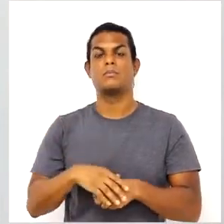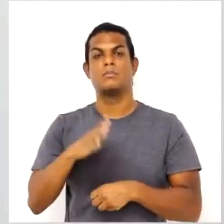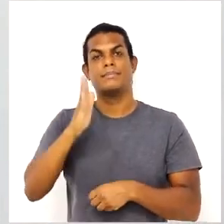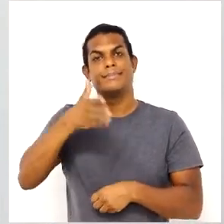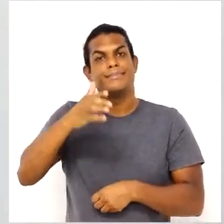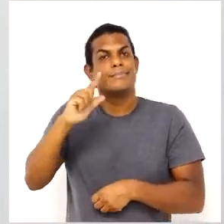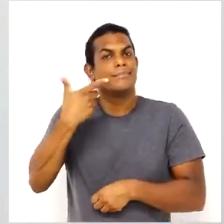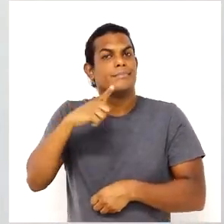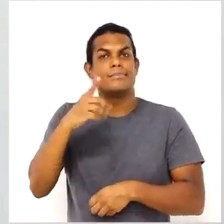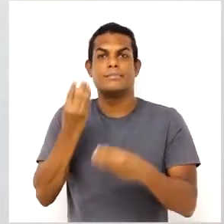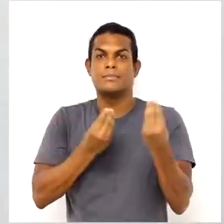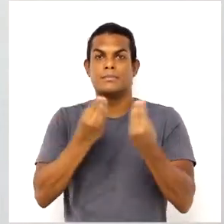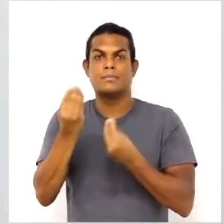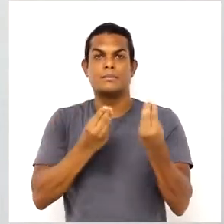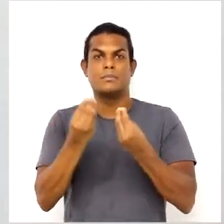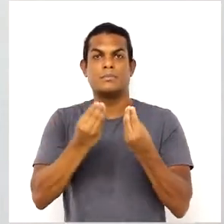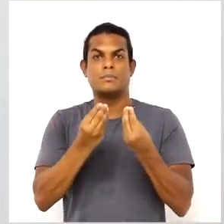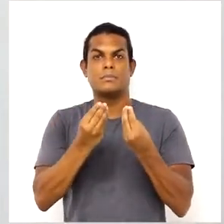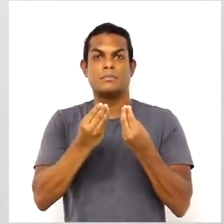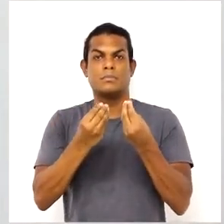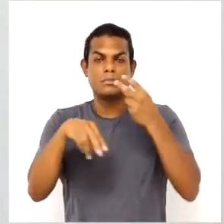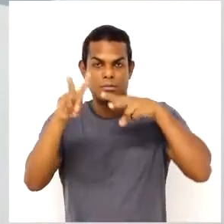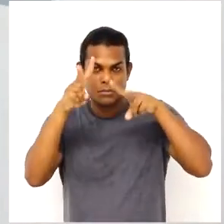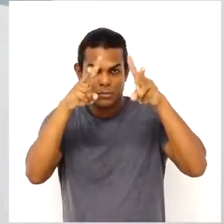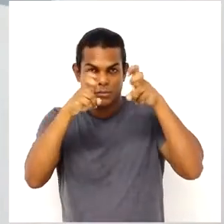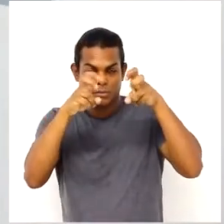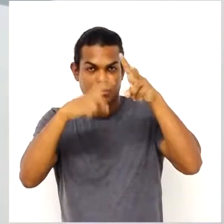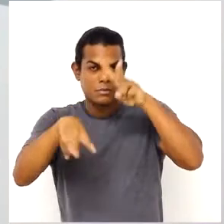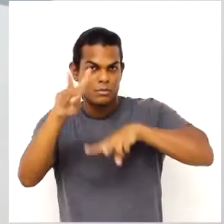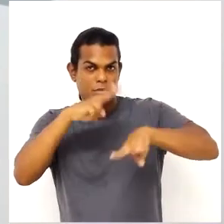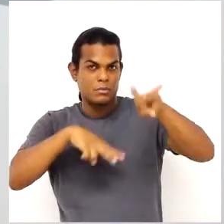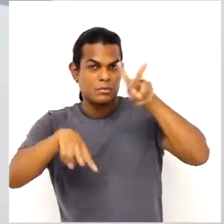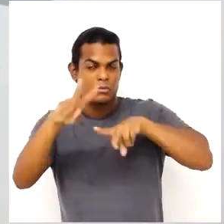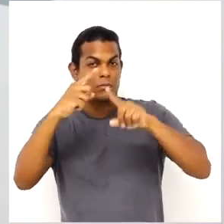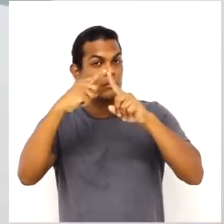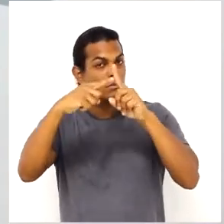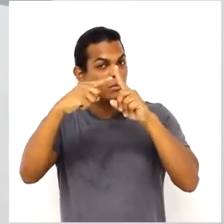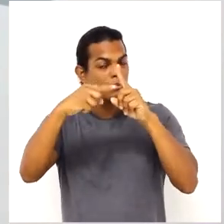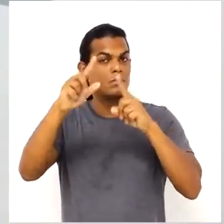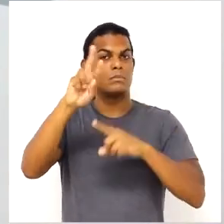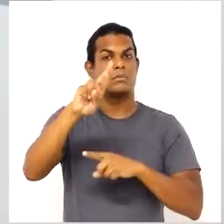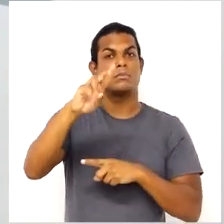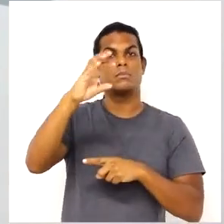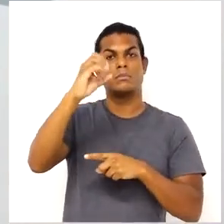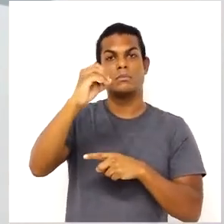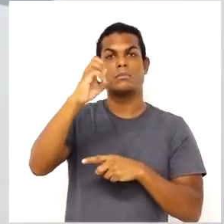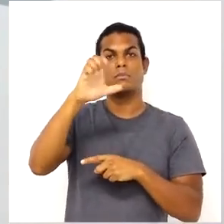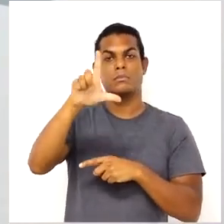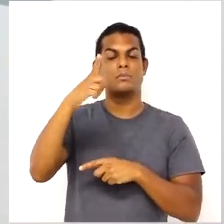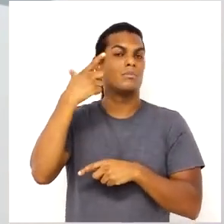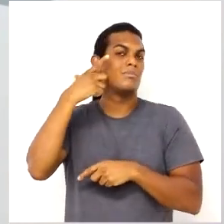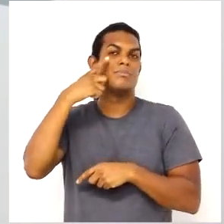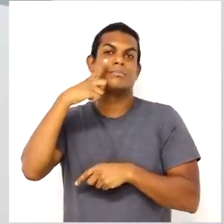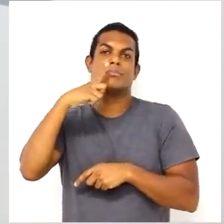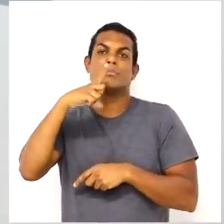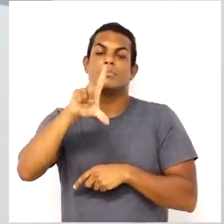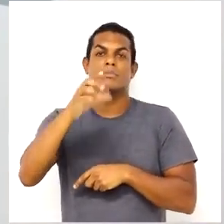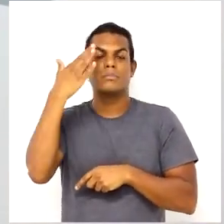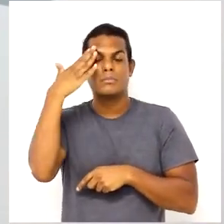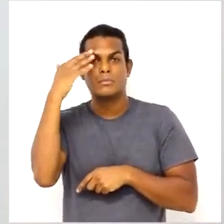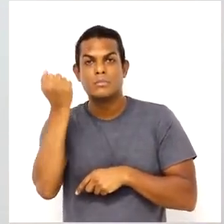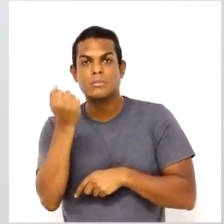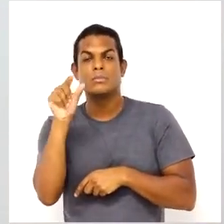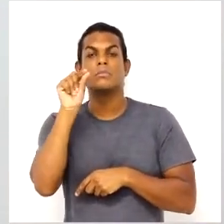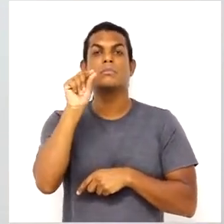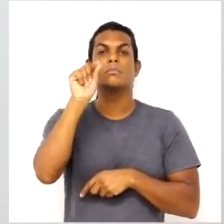temos como observar a metade do rol e como não conseguimos saber qual é a